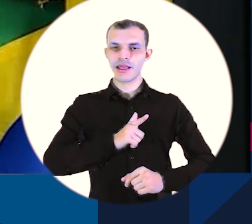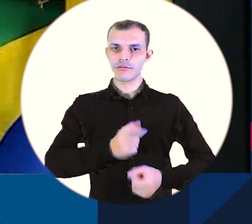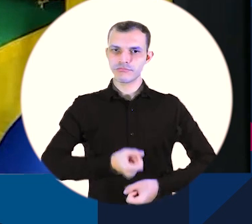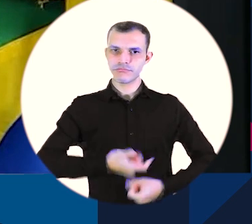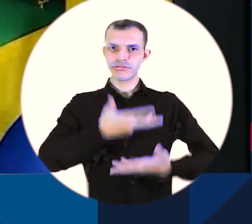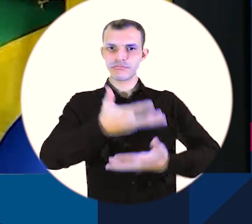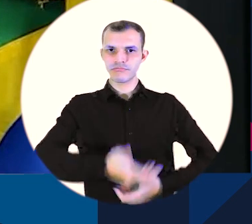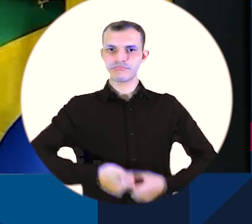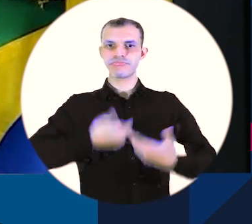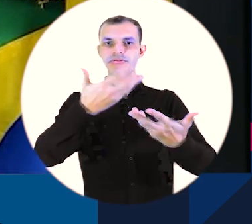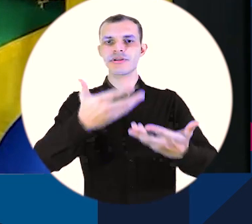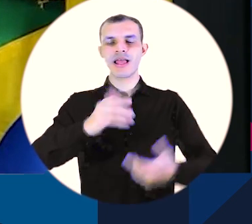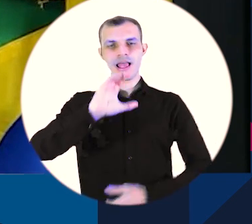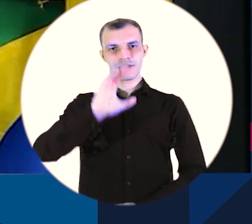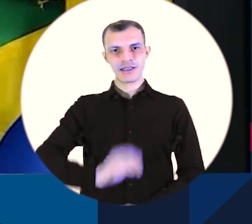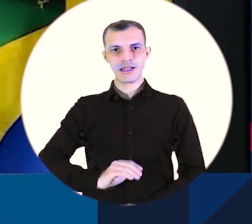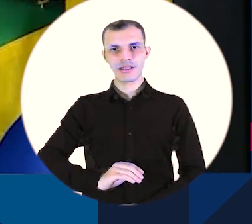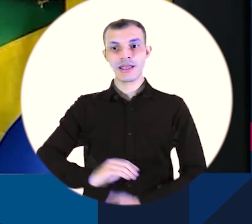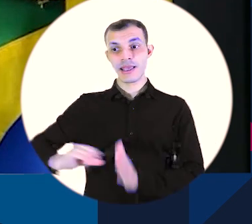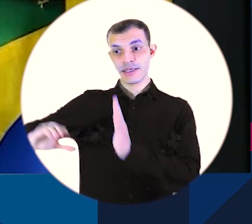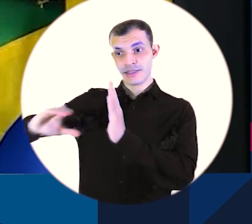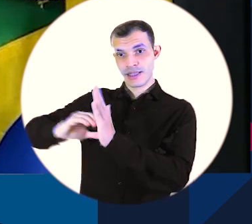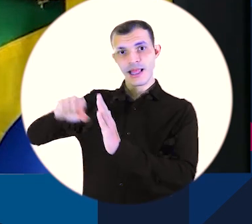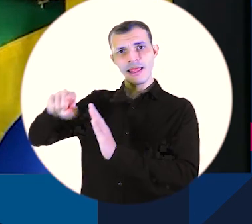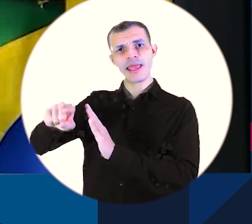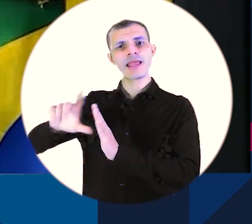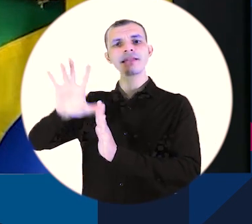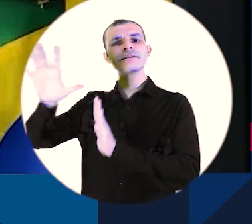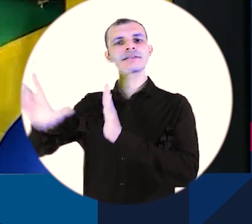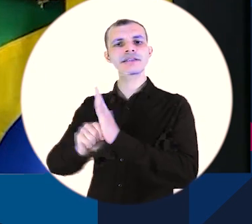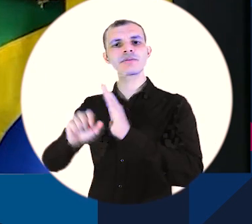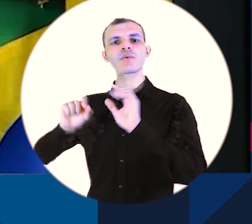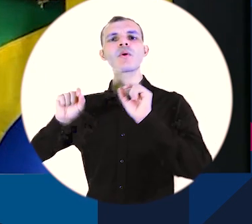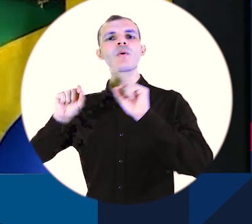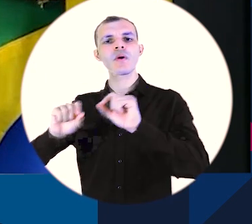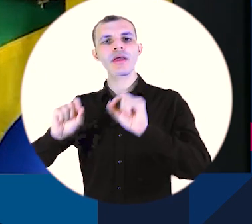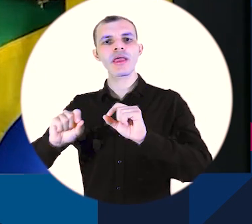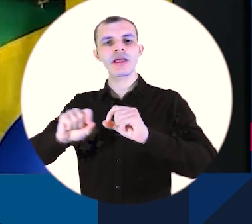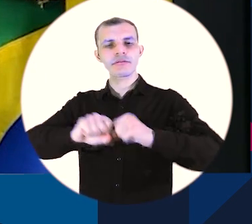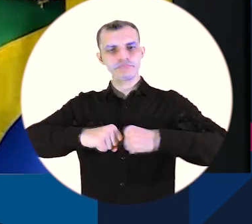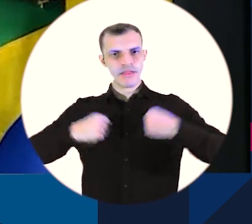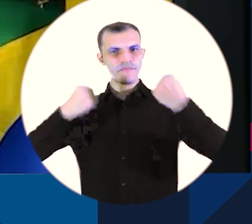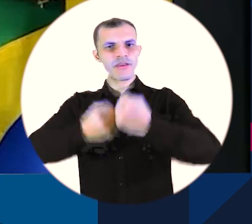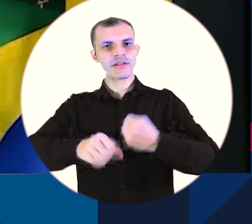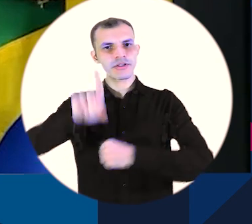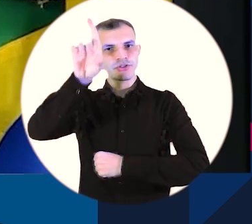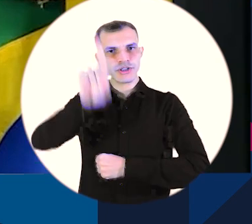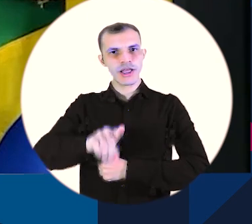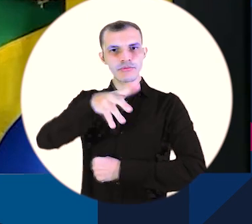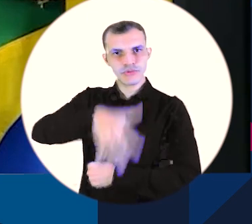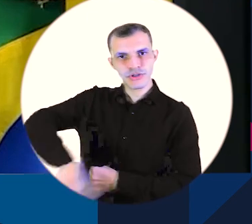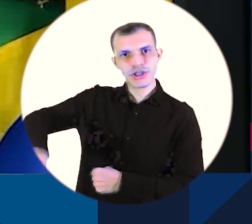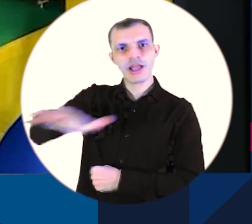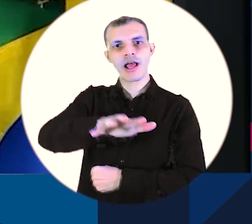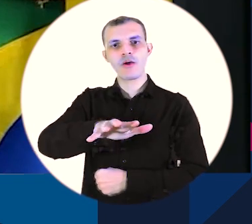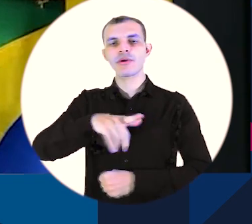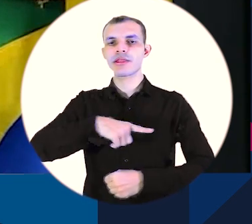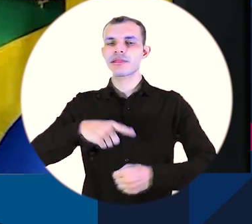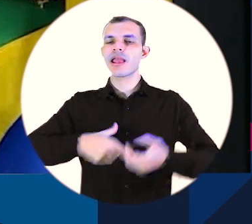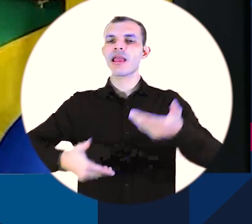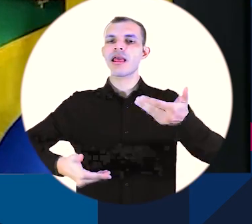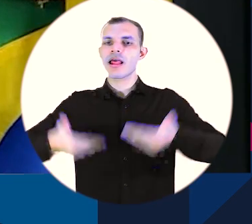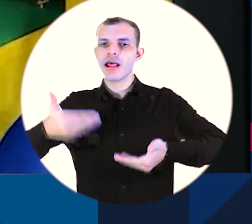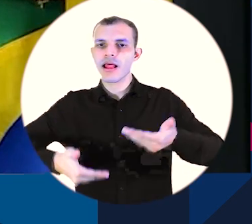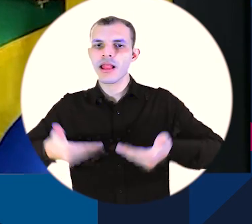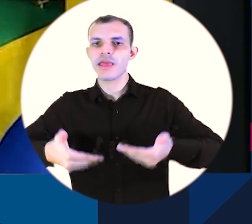da cidadania. E o Senado, por sua vez, retrata a defesa dos interesses da coletividade, a estabilidade